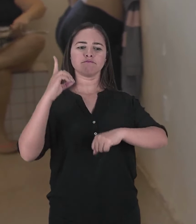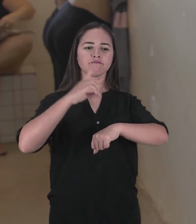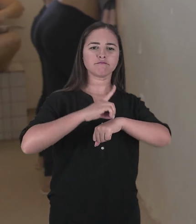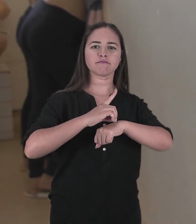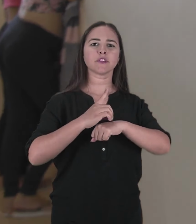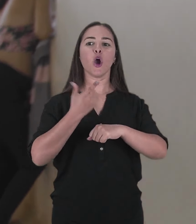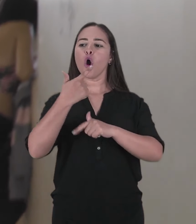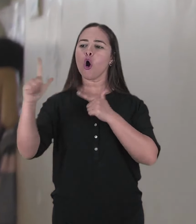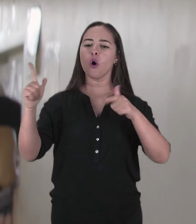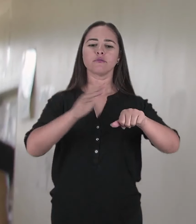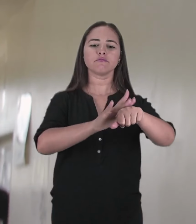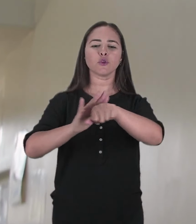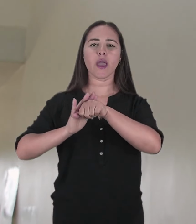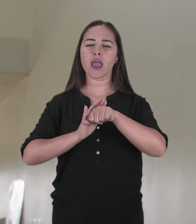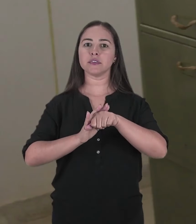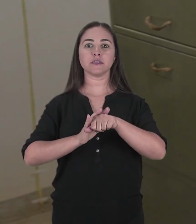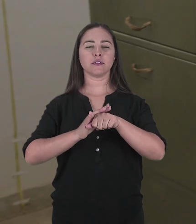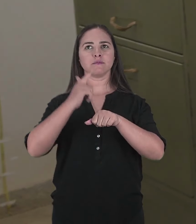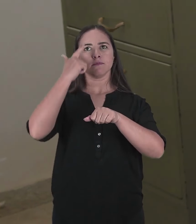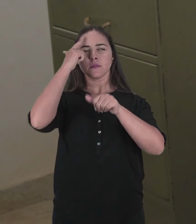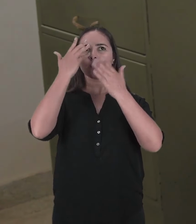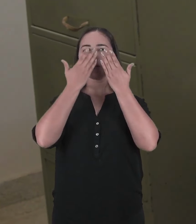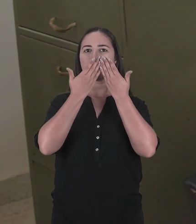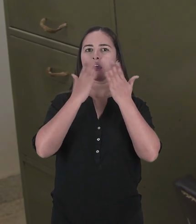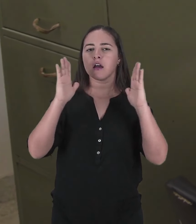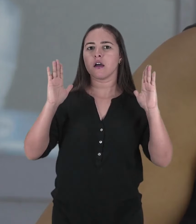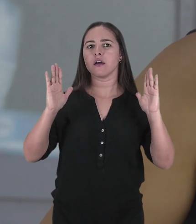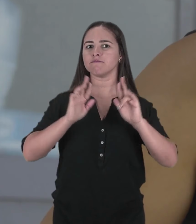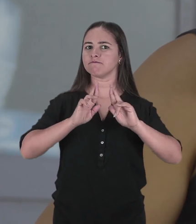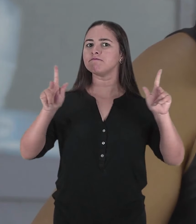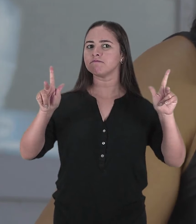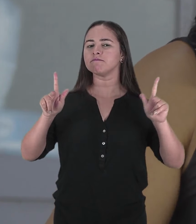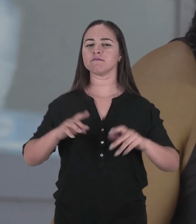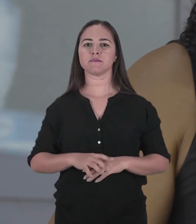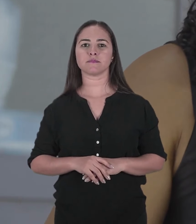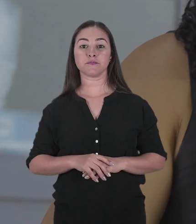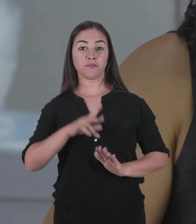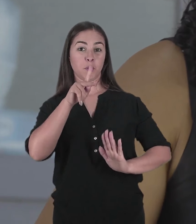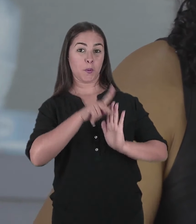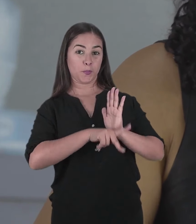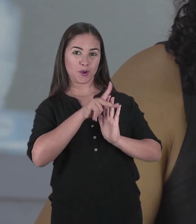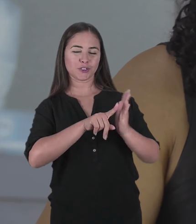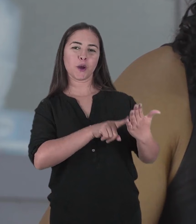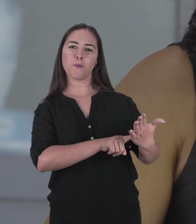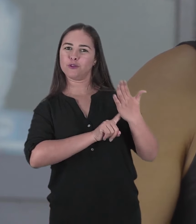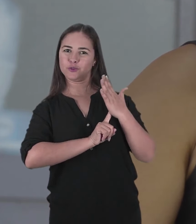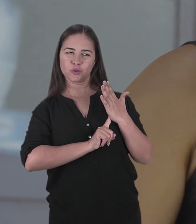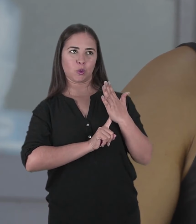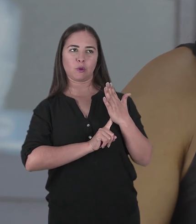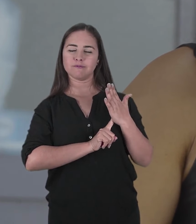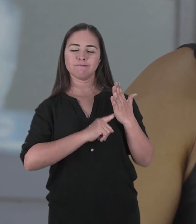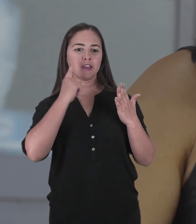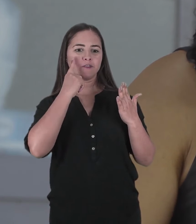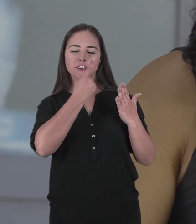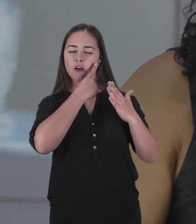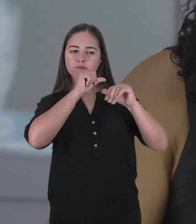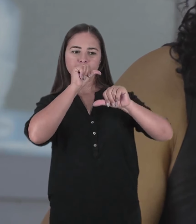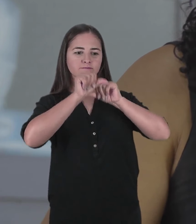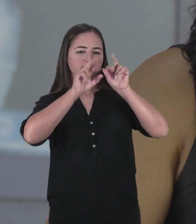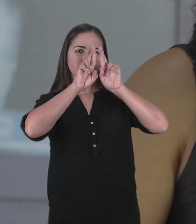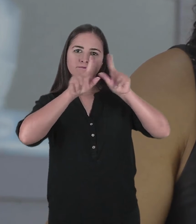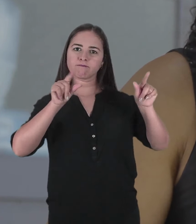as outras doenças. Para mim foi um divisor de águas mesmo. O projeto me deu uma outra visão do que